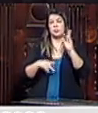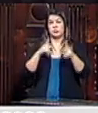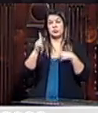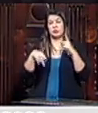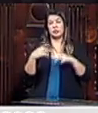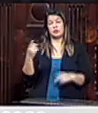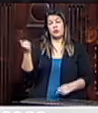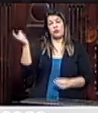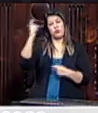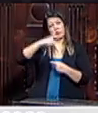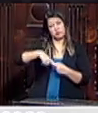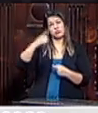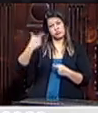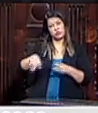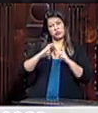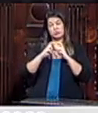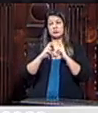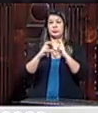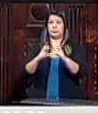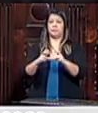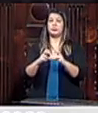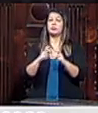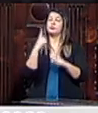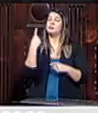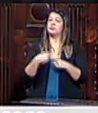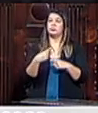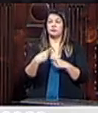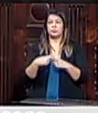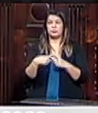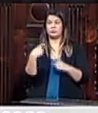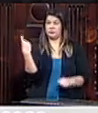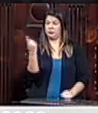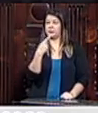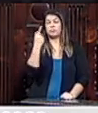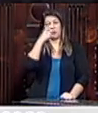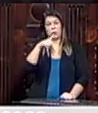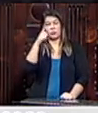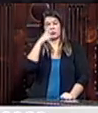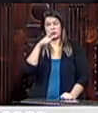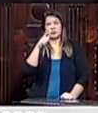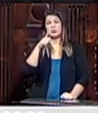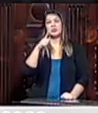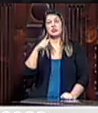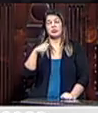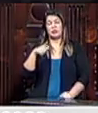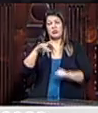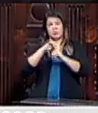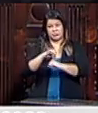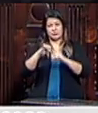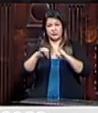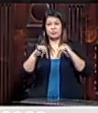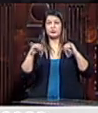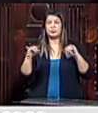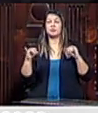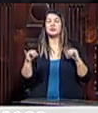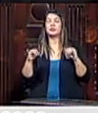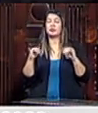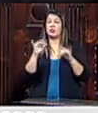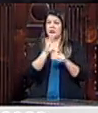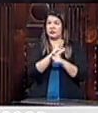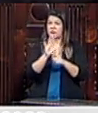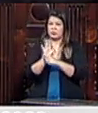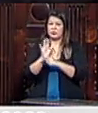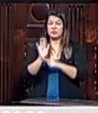essa malha ferroviária para que a gente consiga divulgar, favorecer